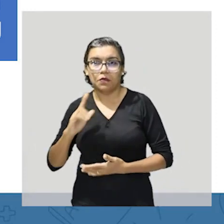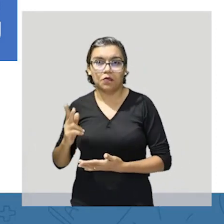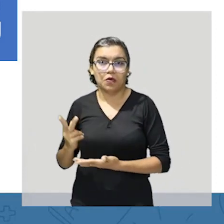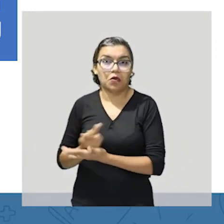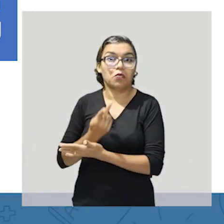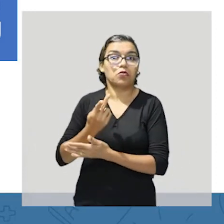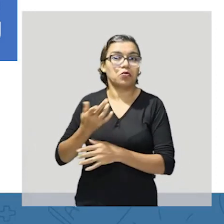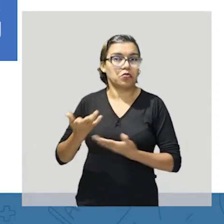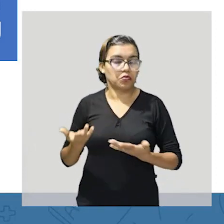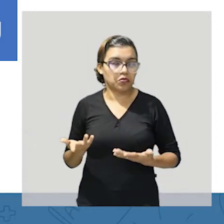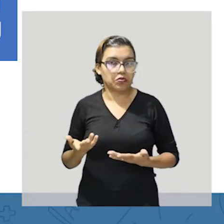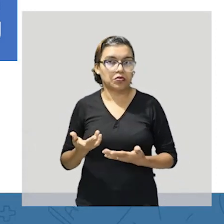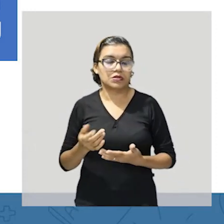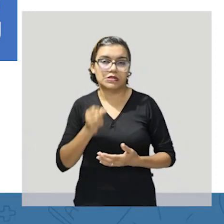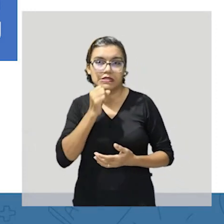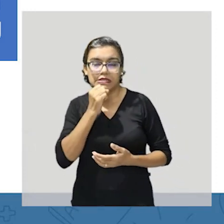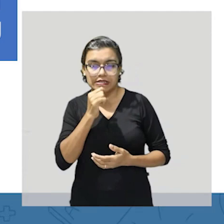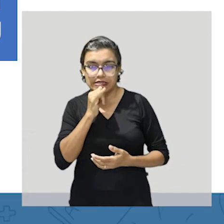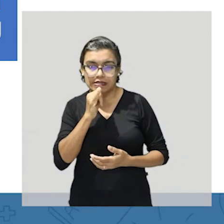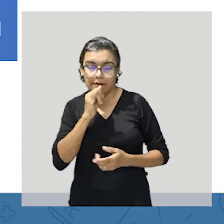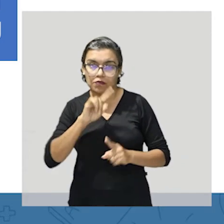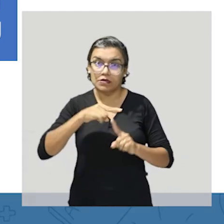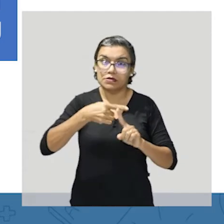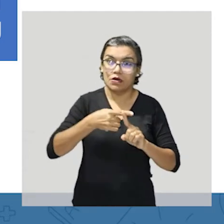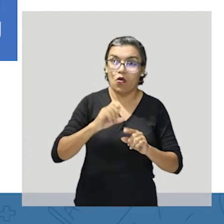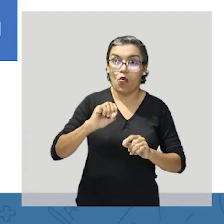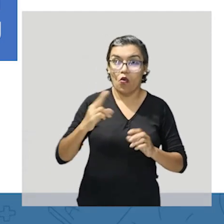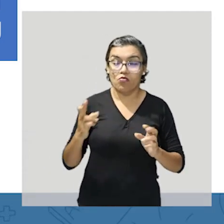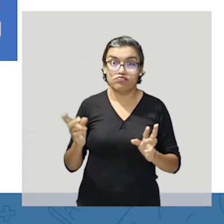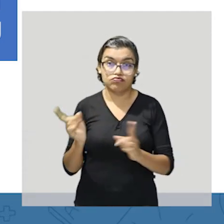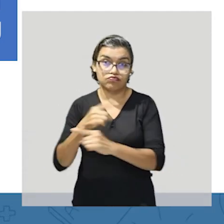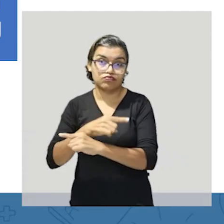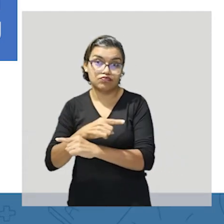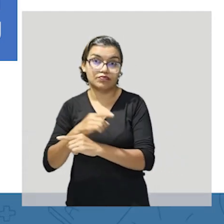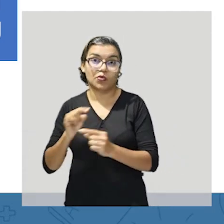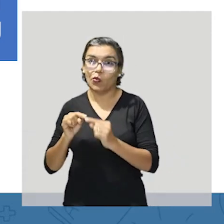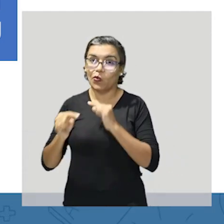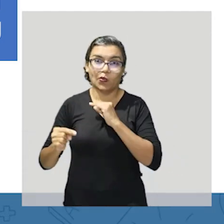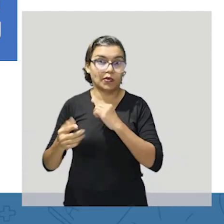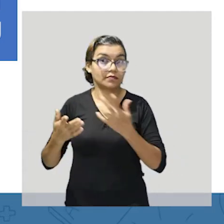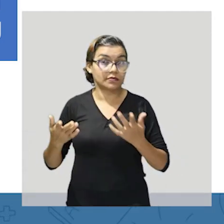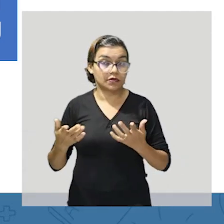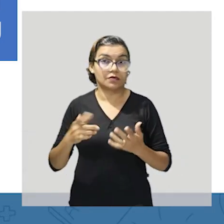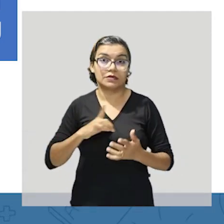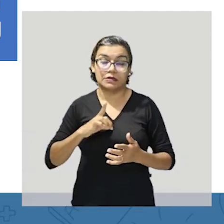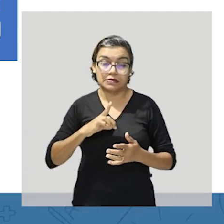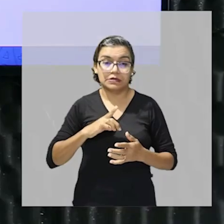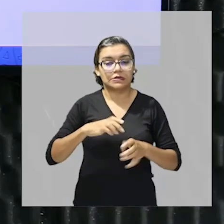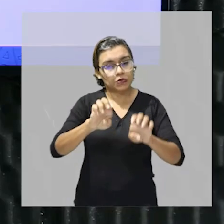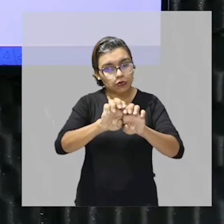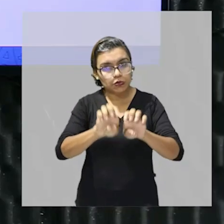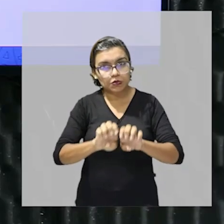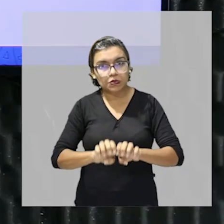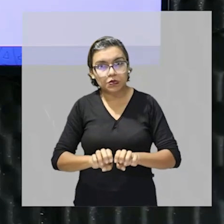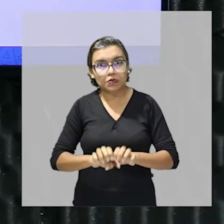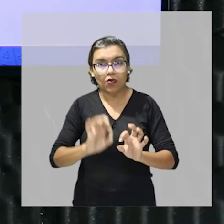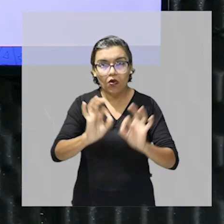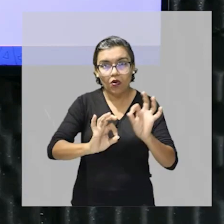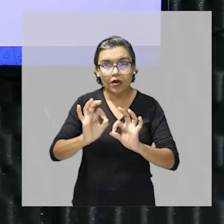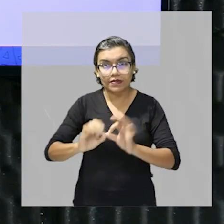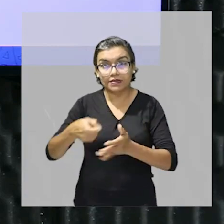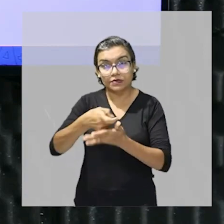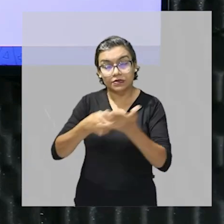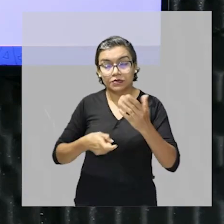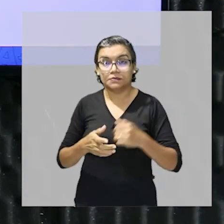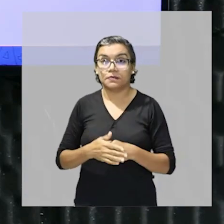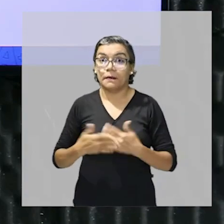de adição, de contradição, então vai depender da presença dele a partir da organização textual, bom?